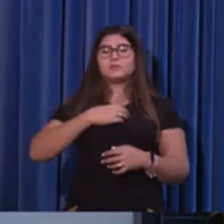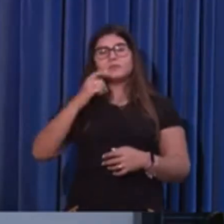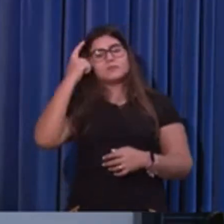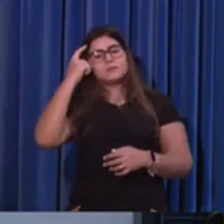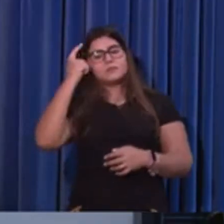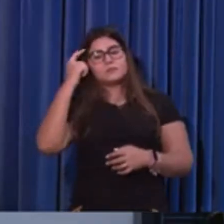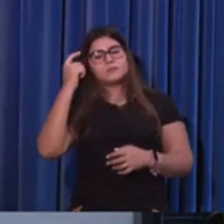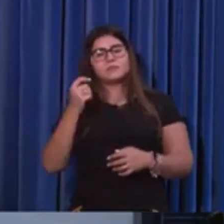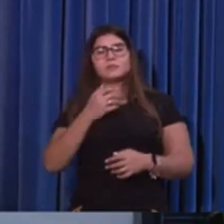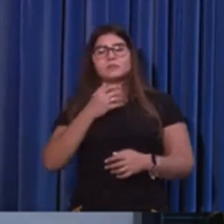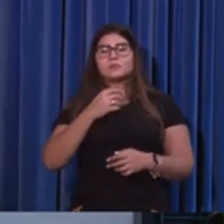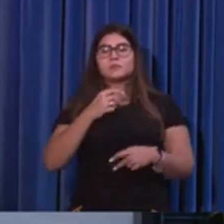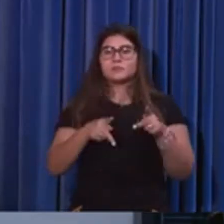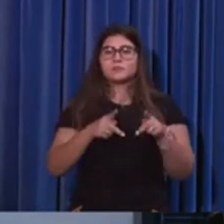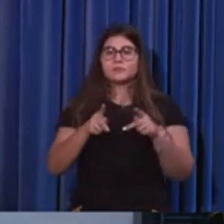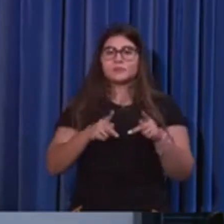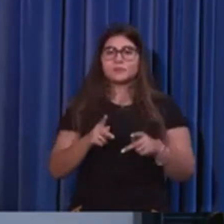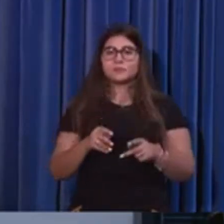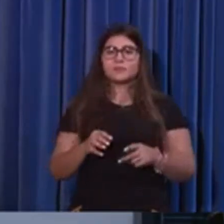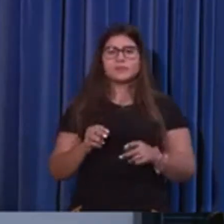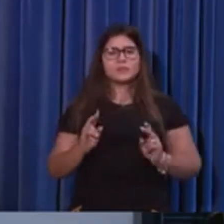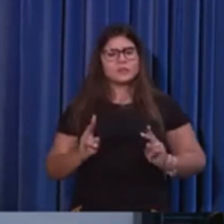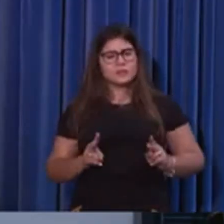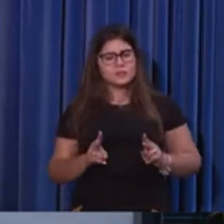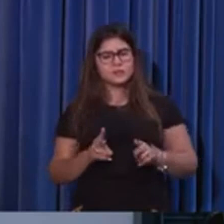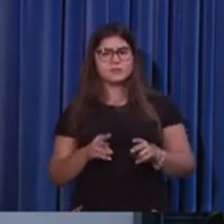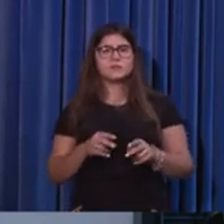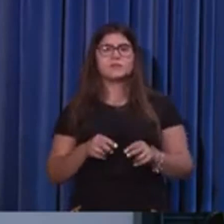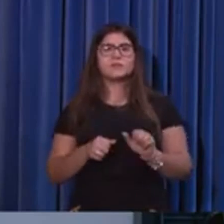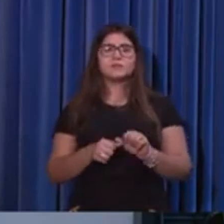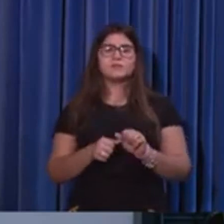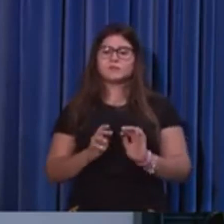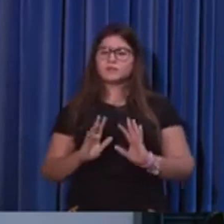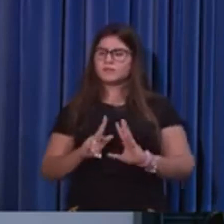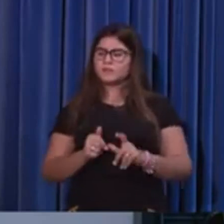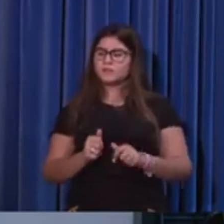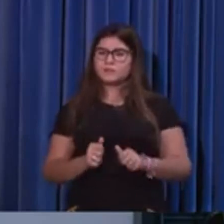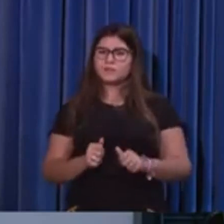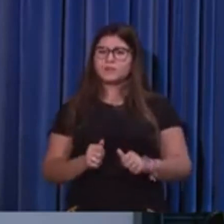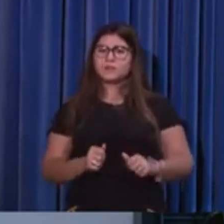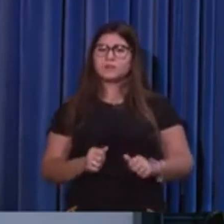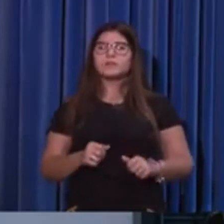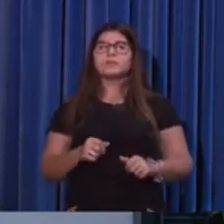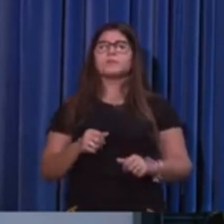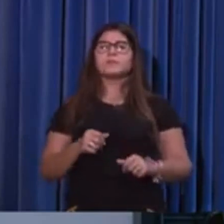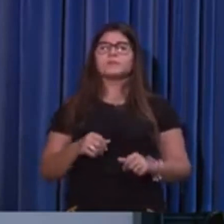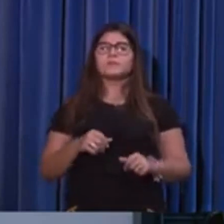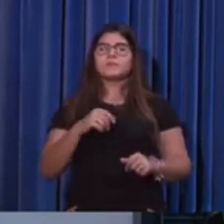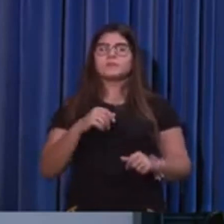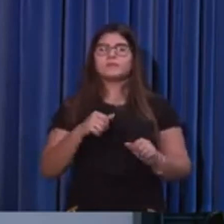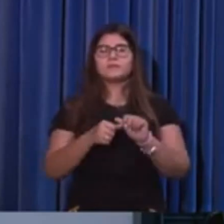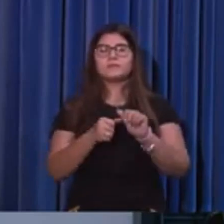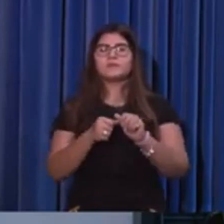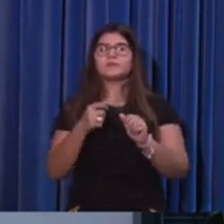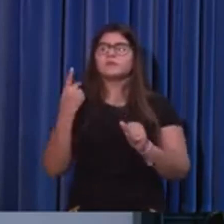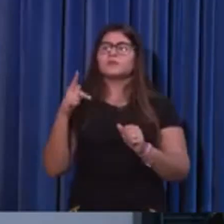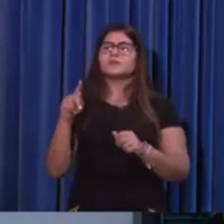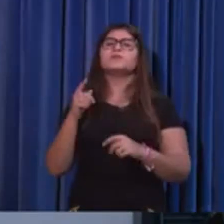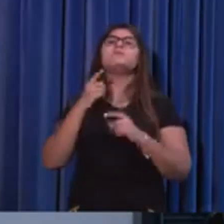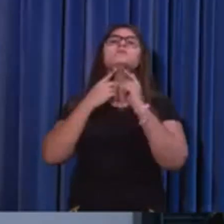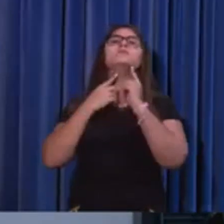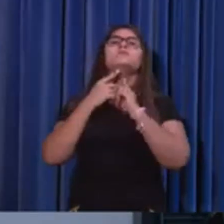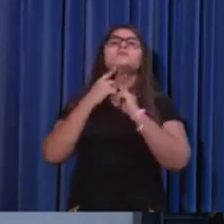que for possível para manter sua vontade em primeiro lugar. Avalie um